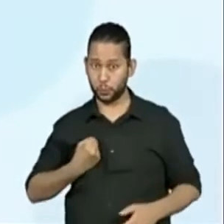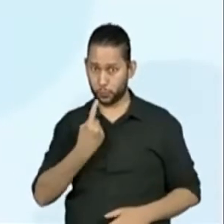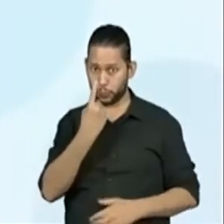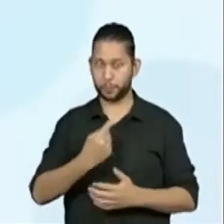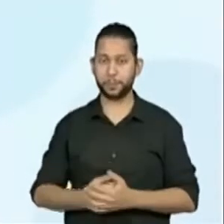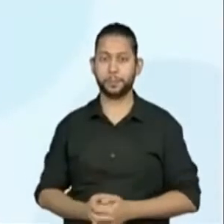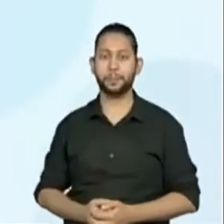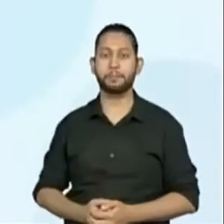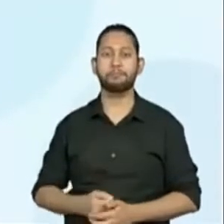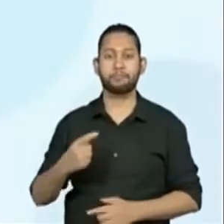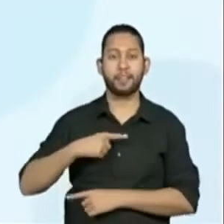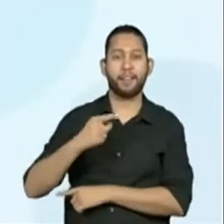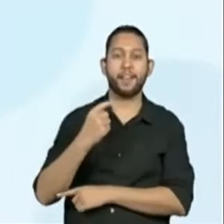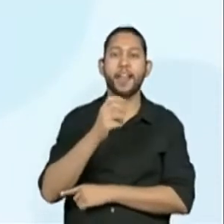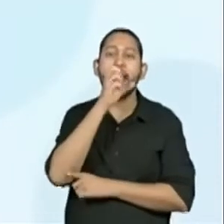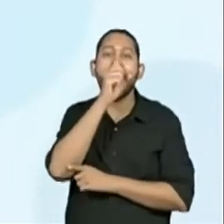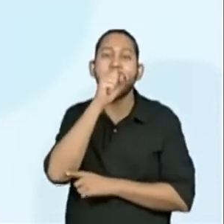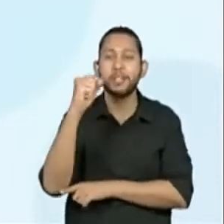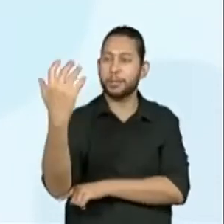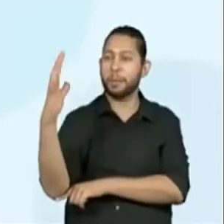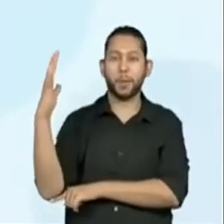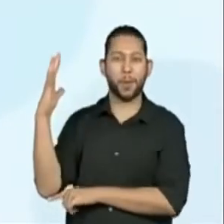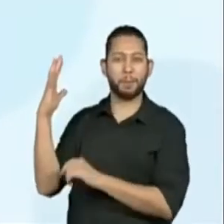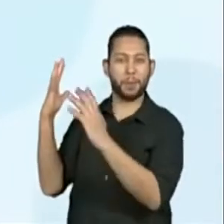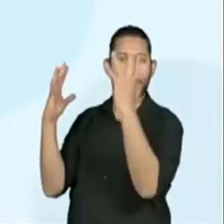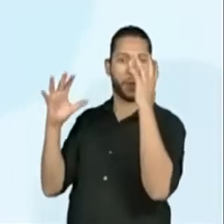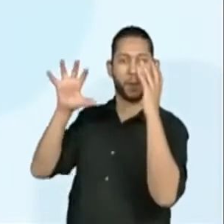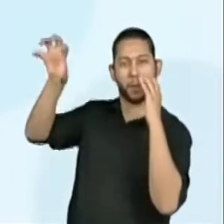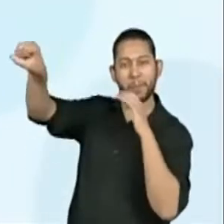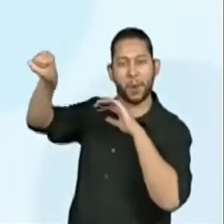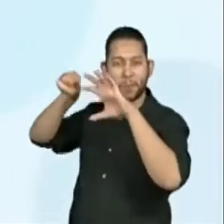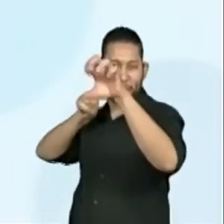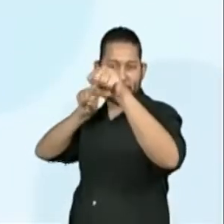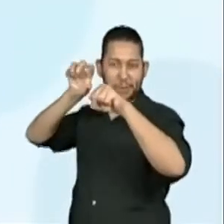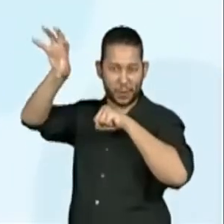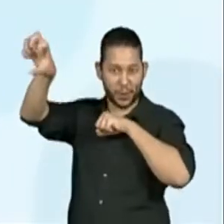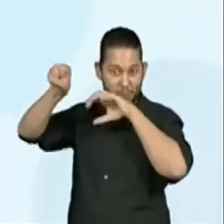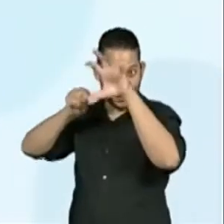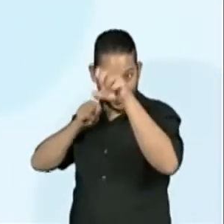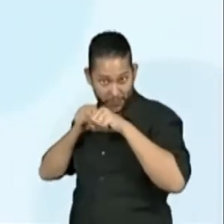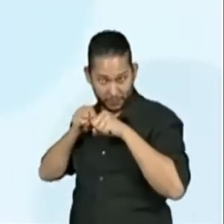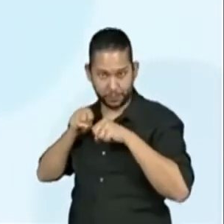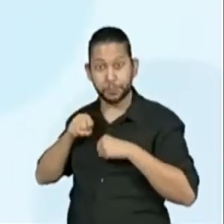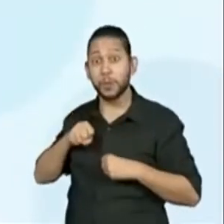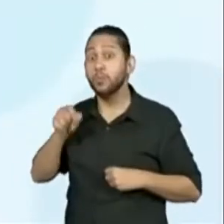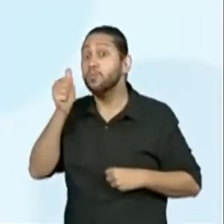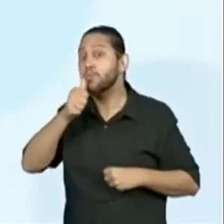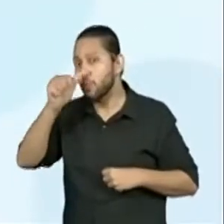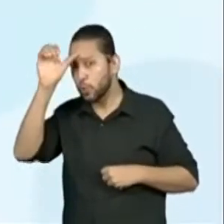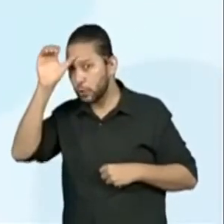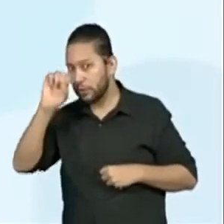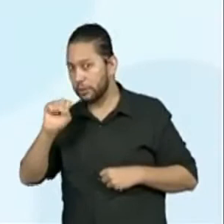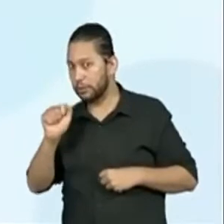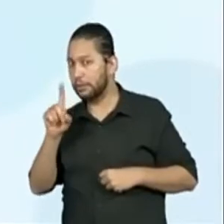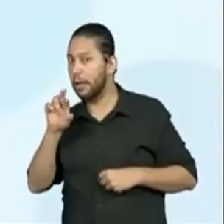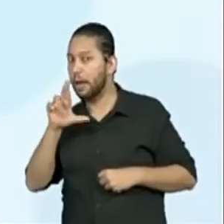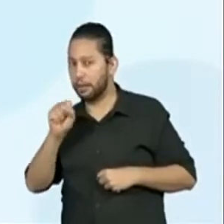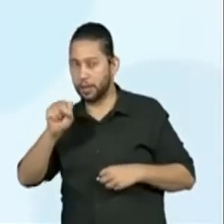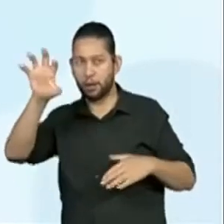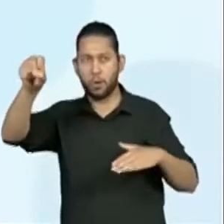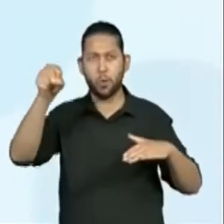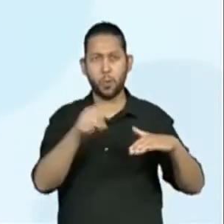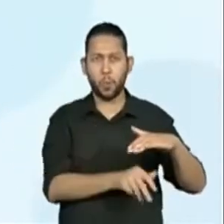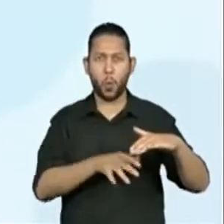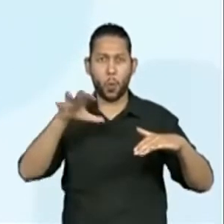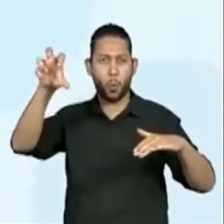laranjas em uma caixa foram colocadas 180 laranjas tia Sandra retirou 10 laranjas para